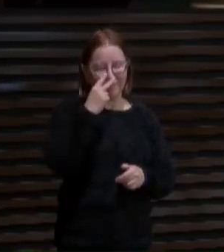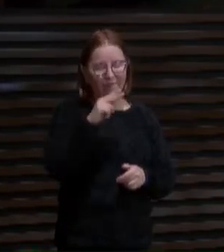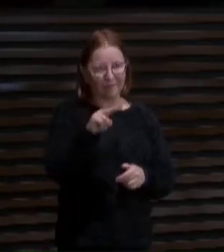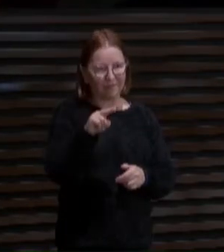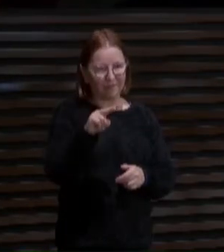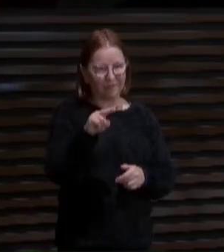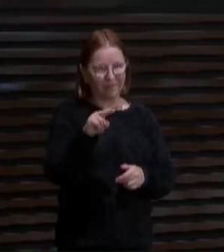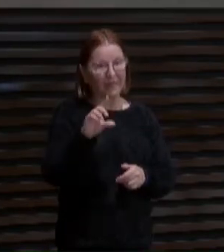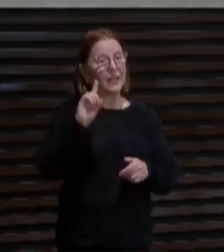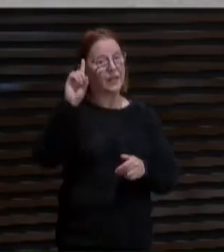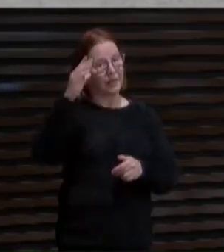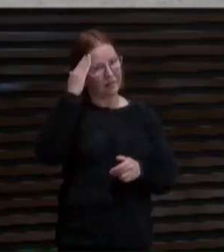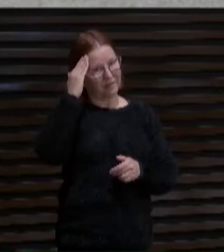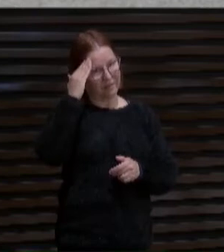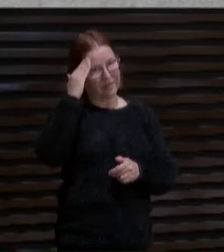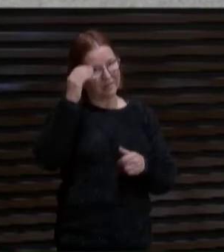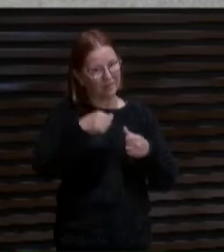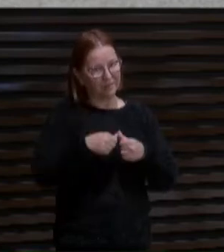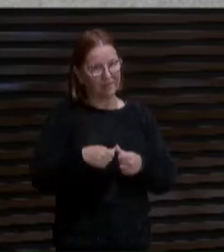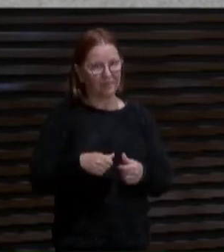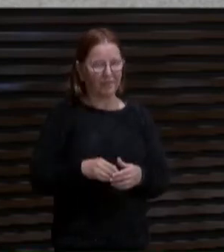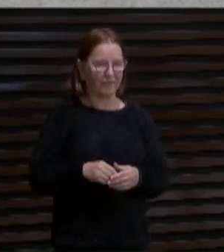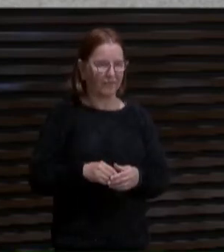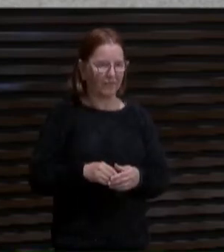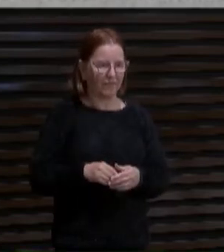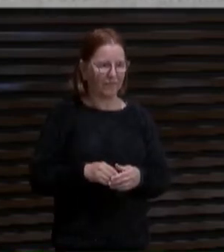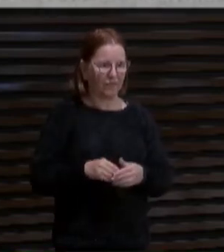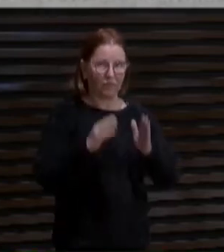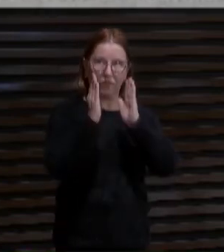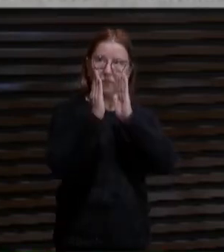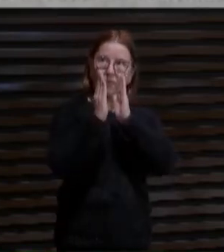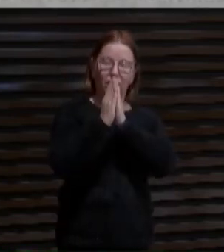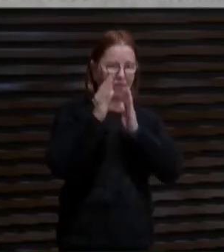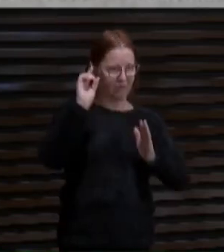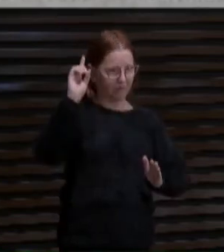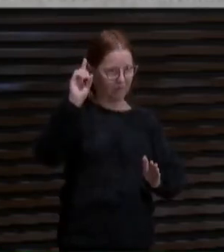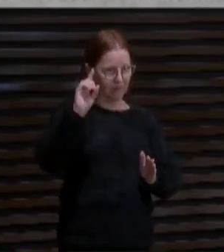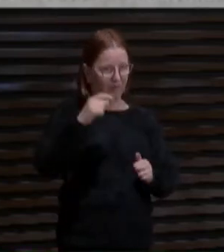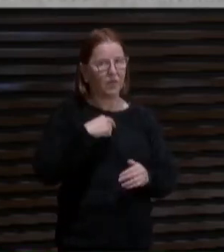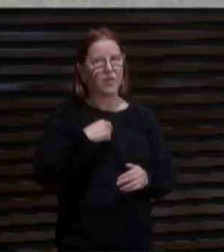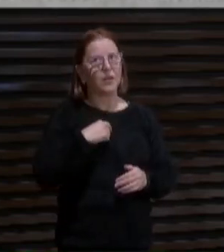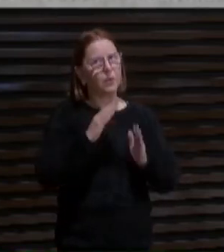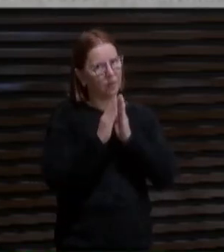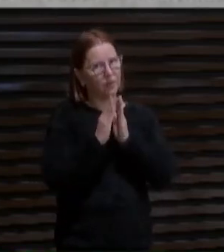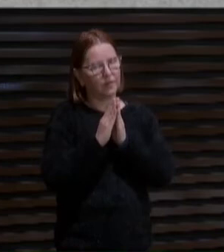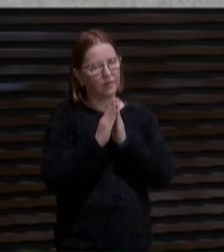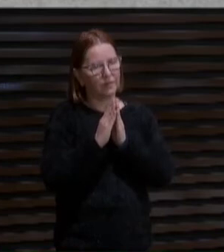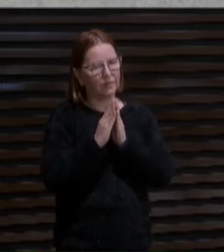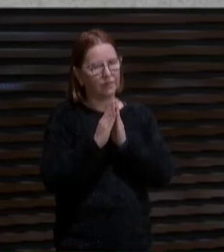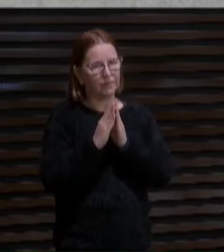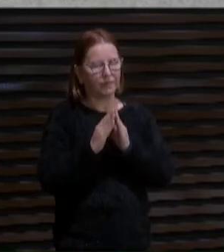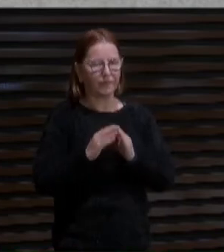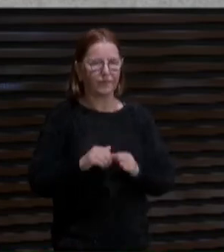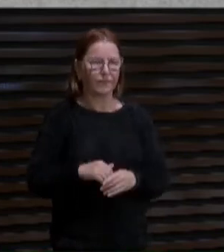Deus sabe disso coloque-se diante de Deus eu tenho me colocado e eu não escapo disso aqui